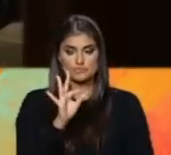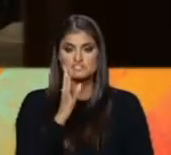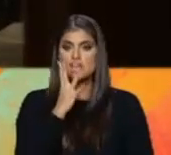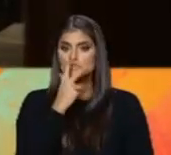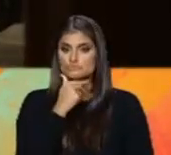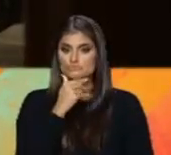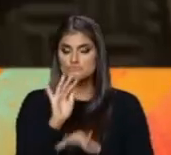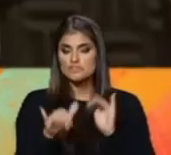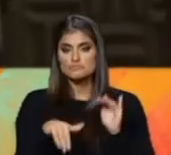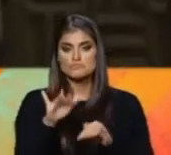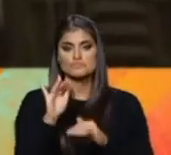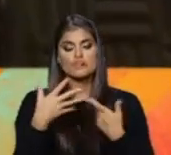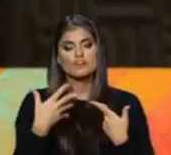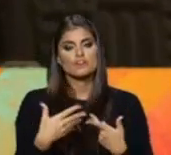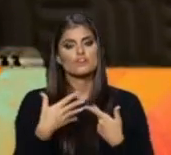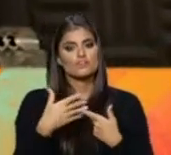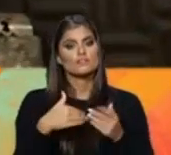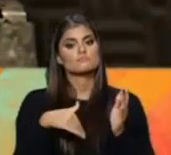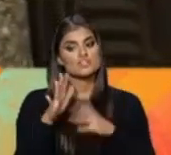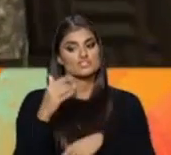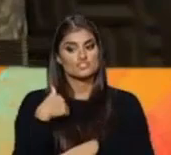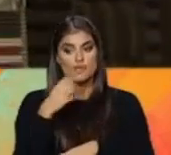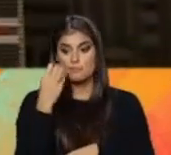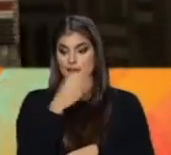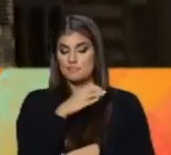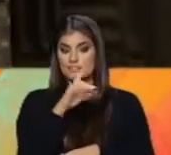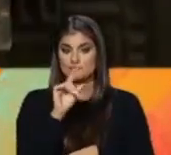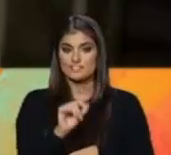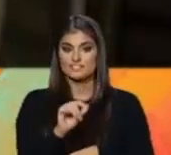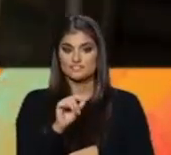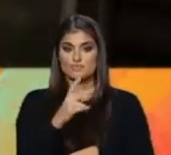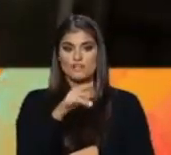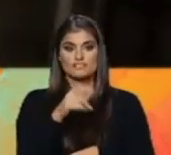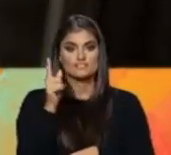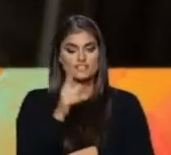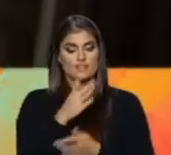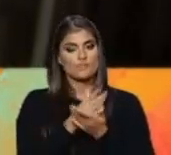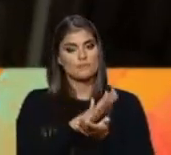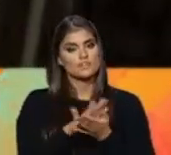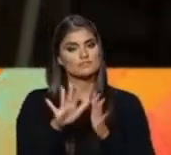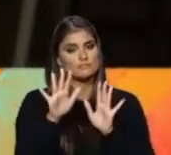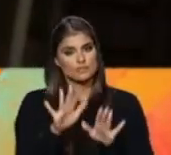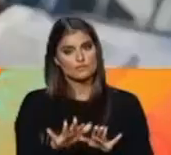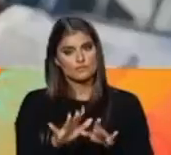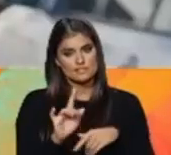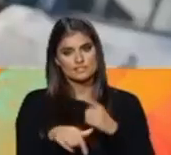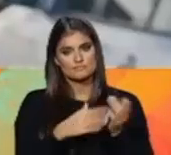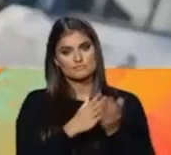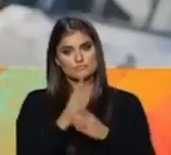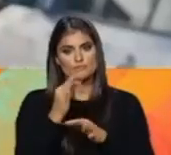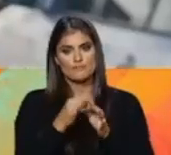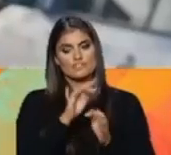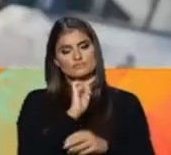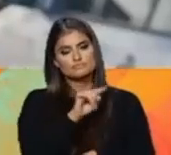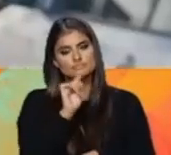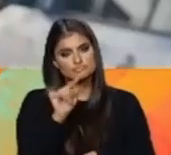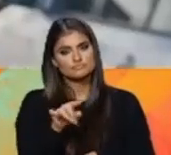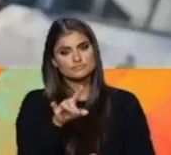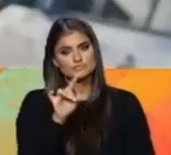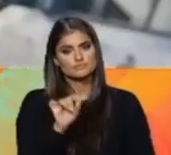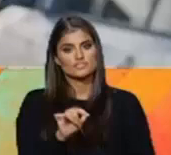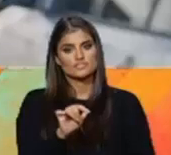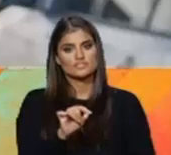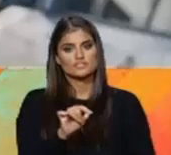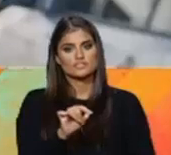anos, por aí. Hoje em dia já é maior que eu e já tem barba. E desde aí o André nunca mais parou. Foi sempre, onde há uma festa,